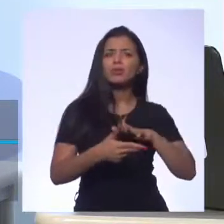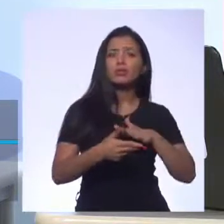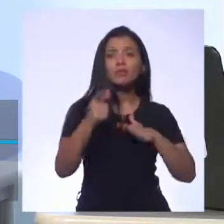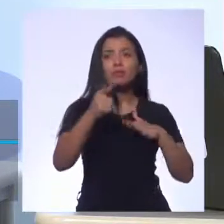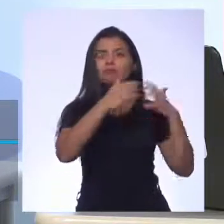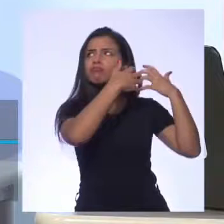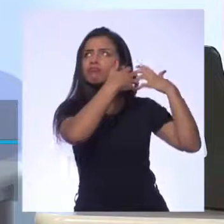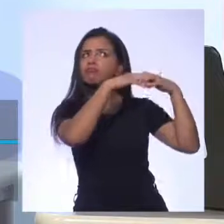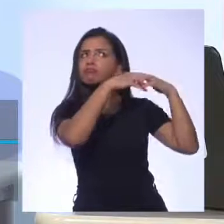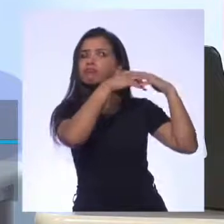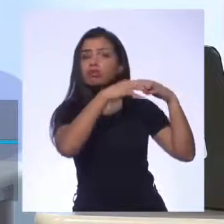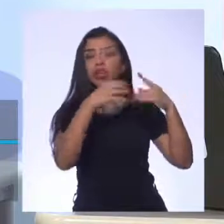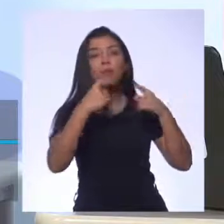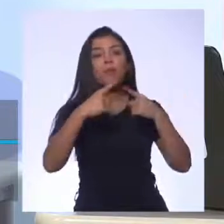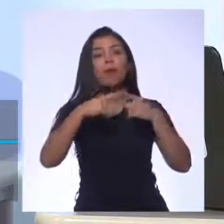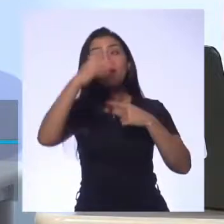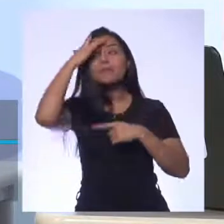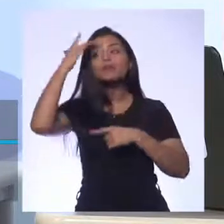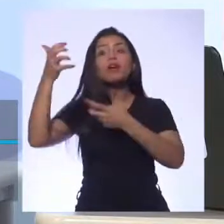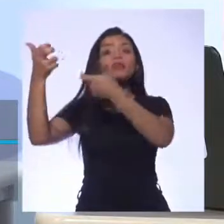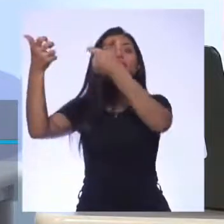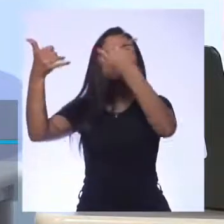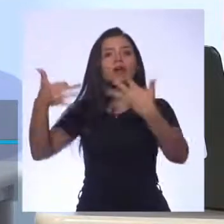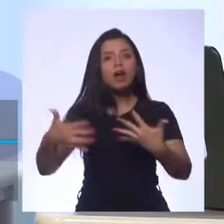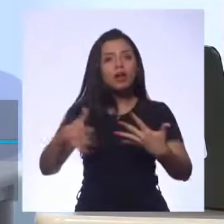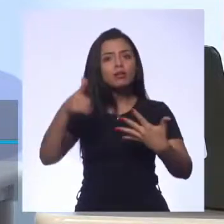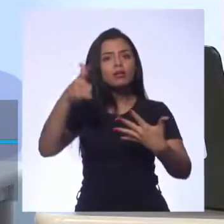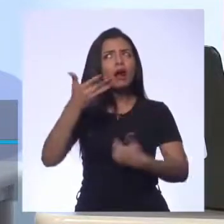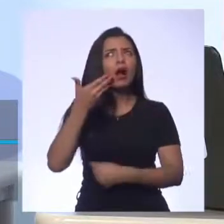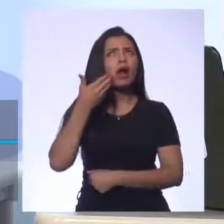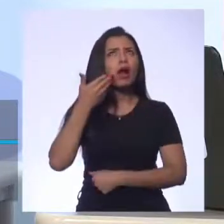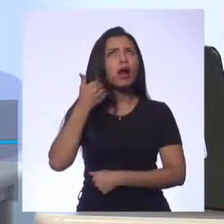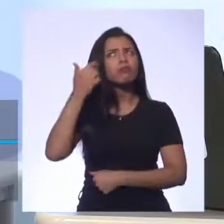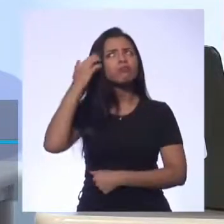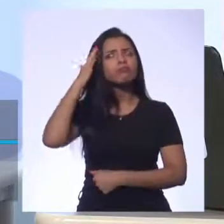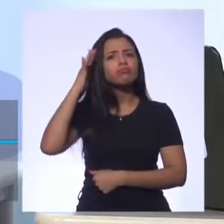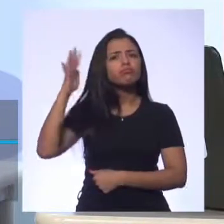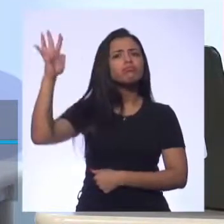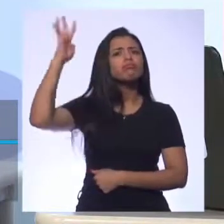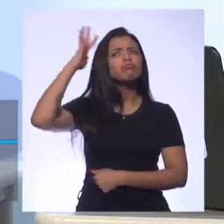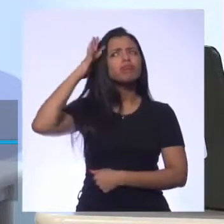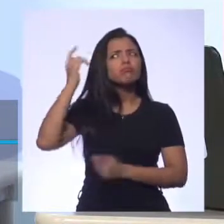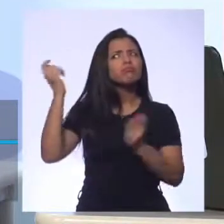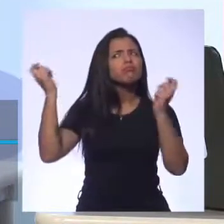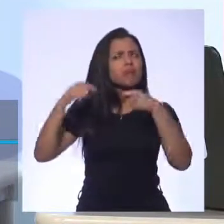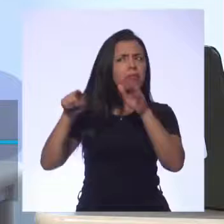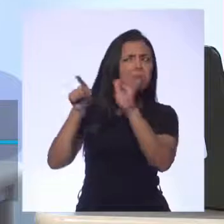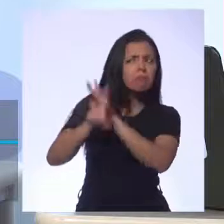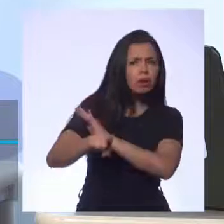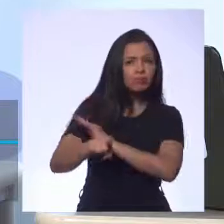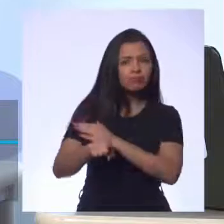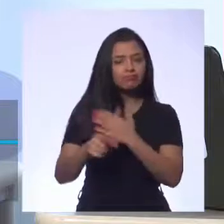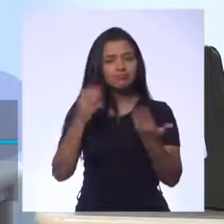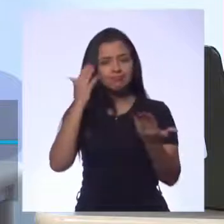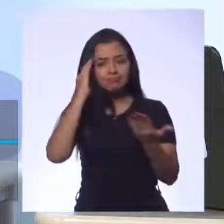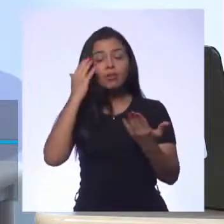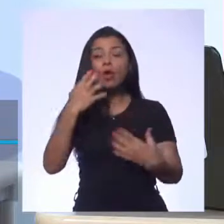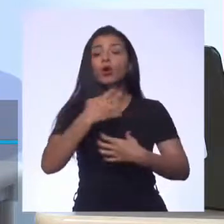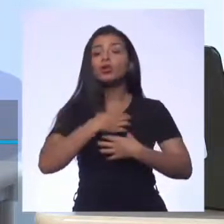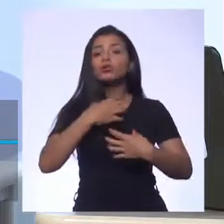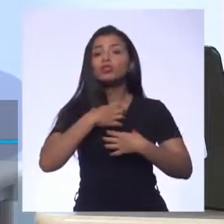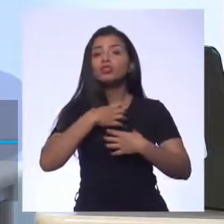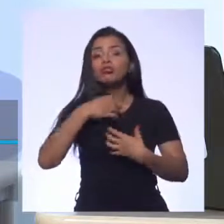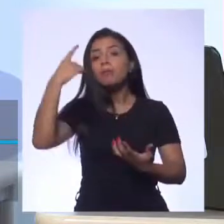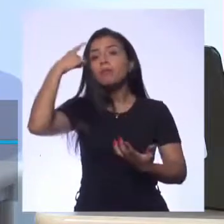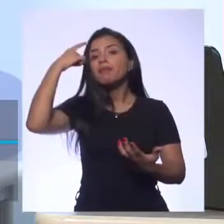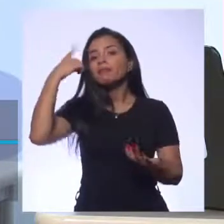pensar. Então, quando eu descrevo uma ideia, eu também tenho a oportunidade de questionar sobre aquilo. É desse jeito mesmo? Eu consigo pensar desta